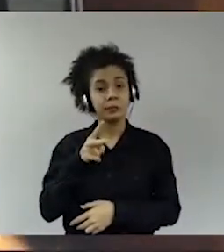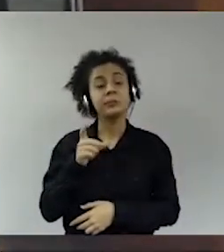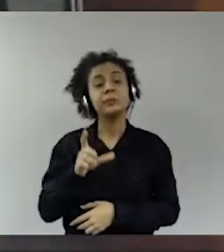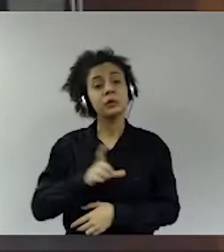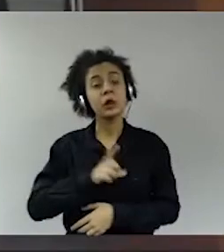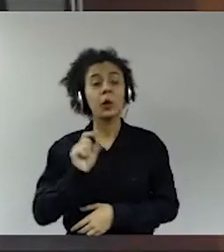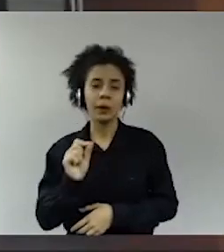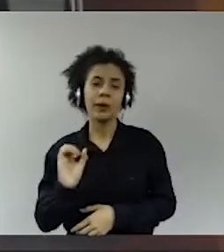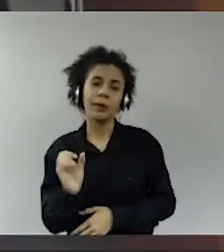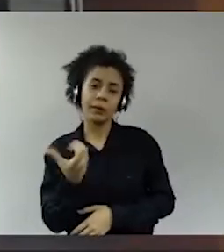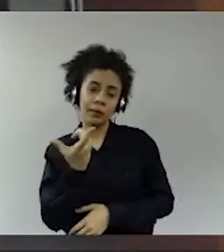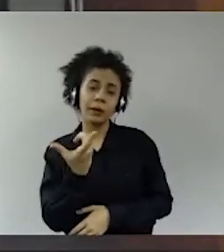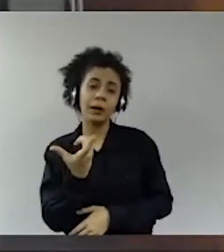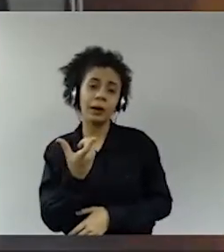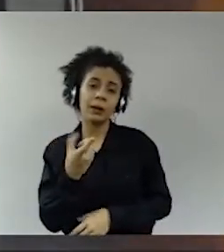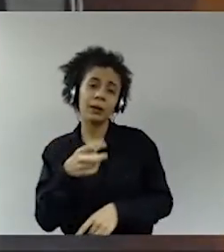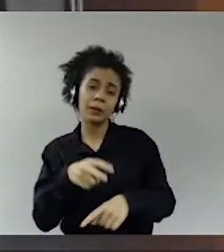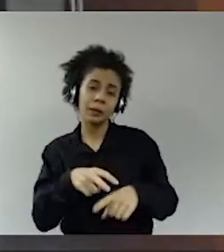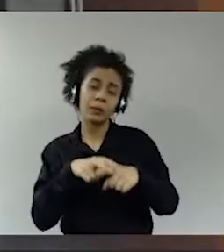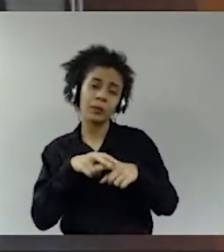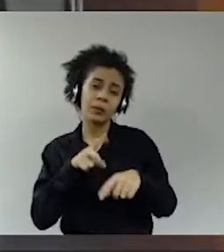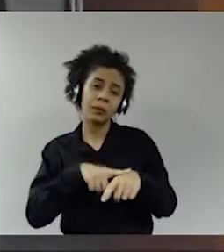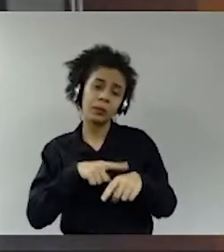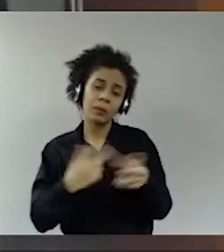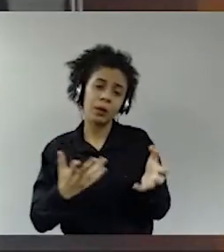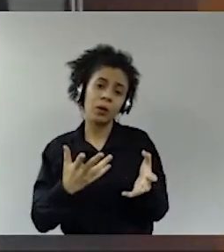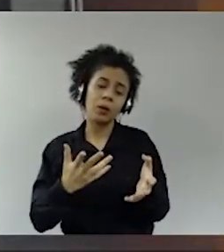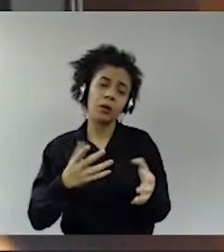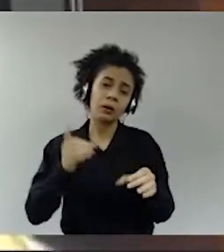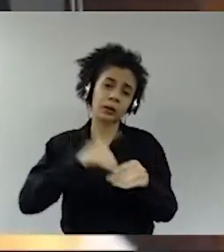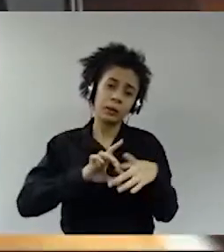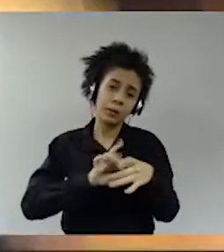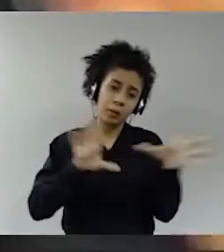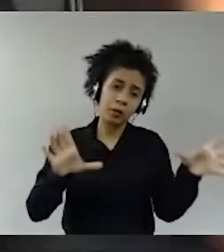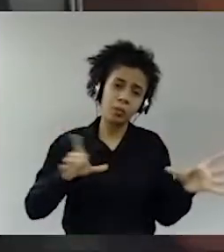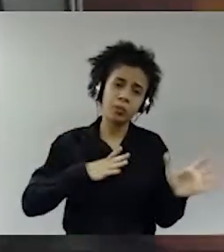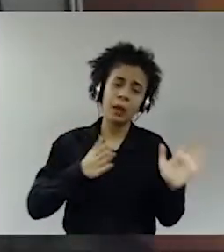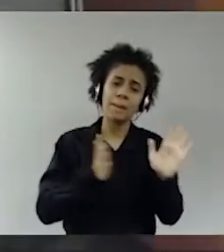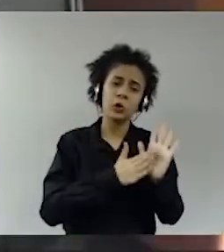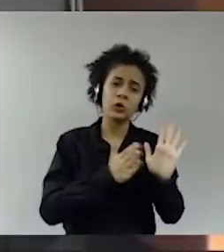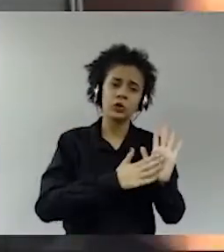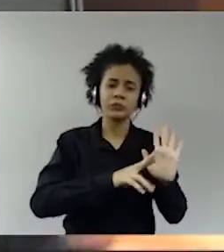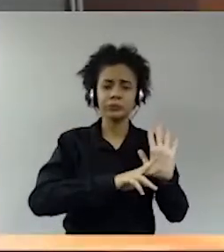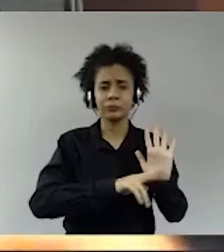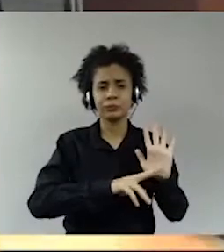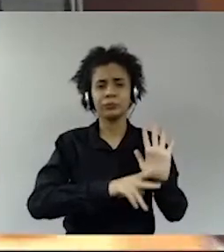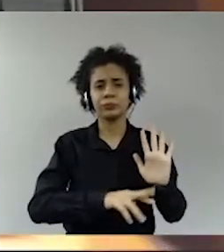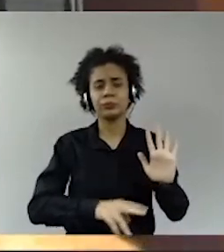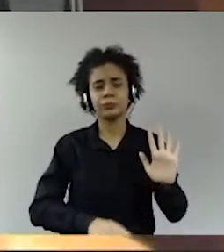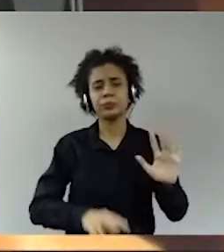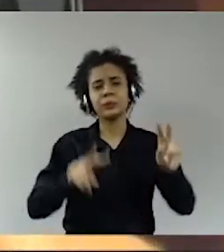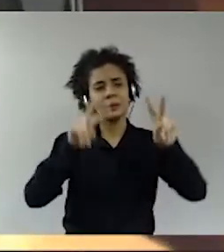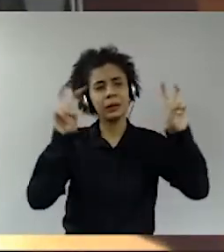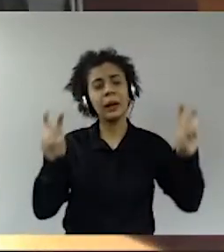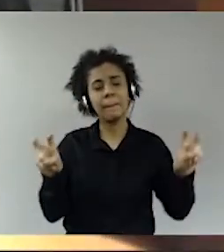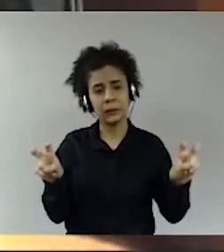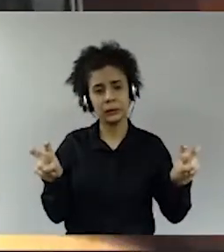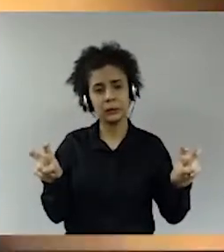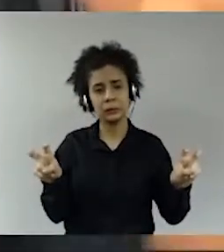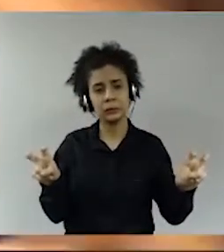da nossa composição democrática, projetos de várias naturezas,